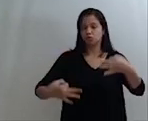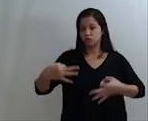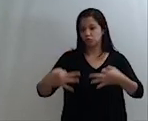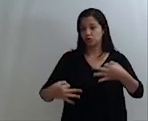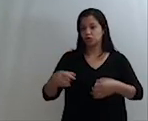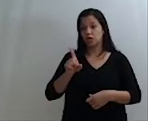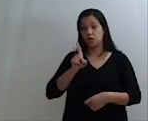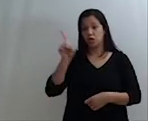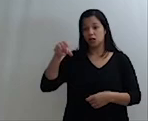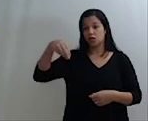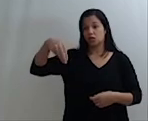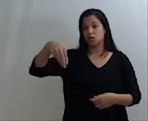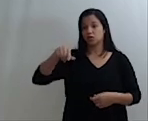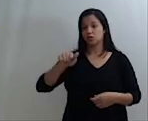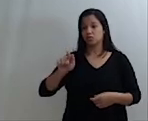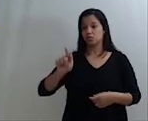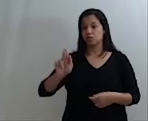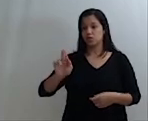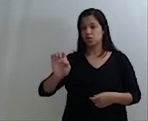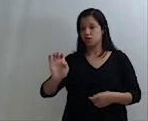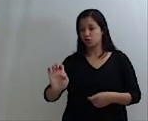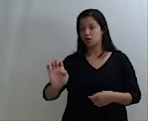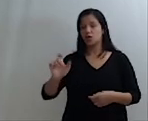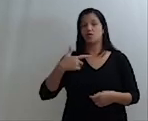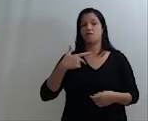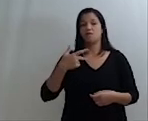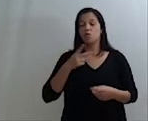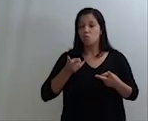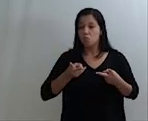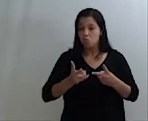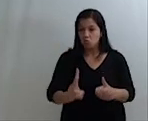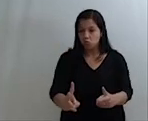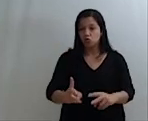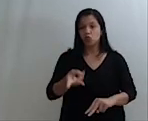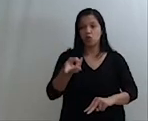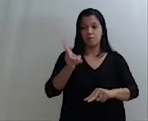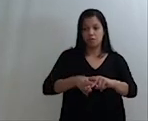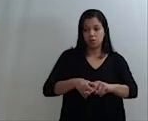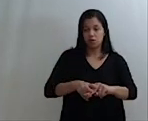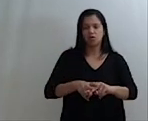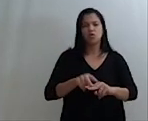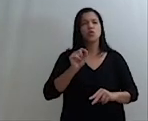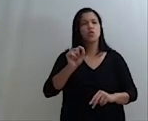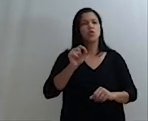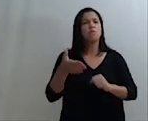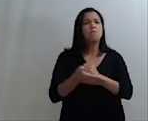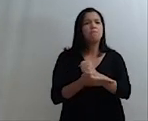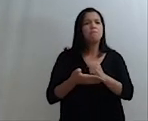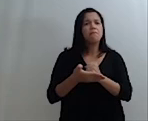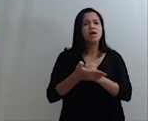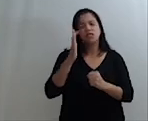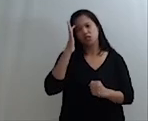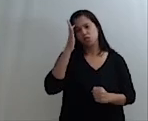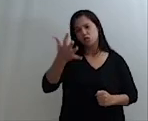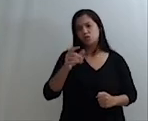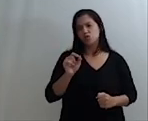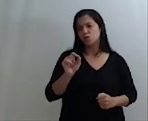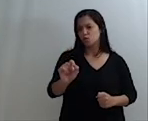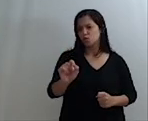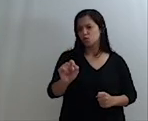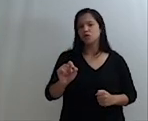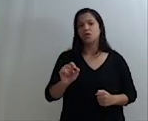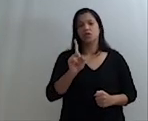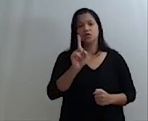grau ele se ele fundamentou a manutenção da prisão com base na decisão em audiência de